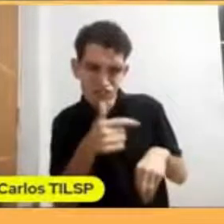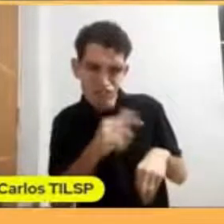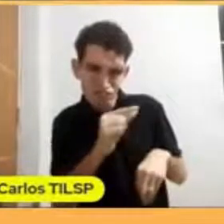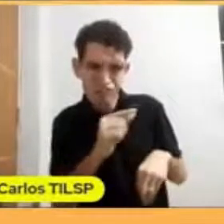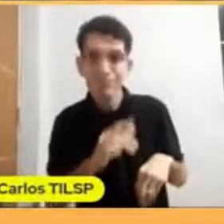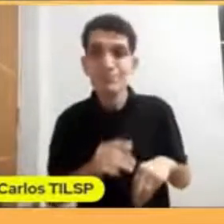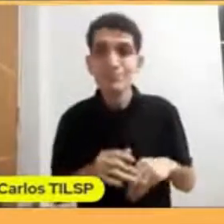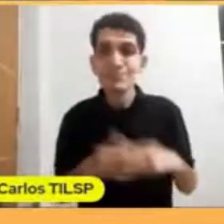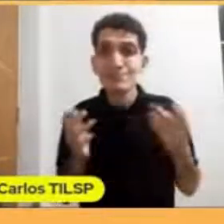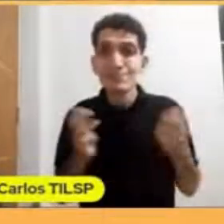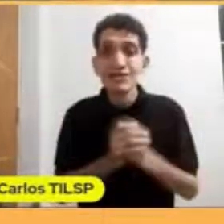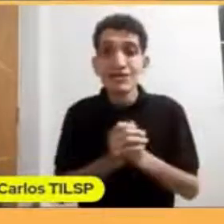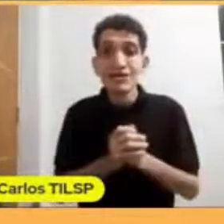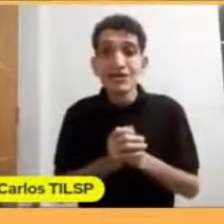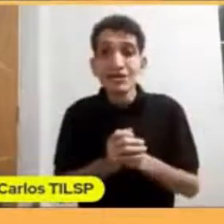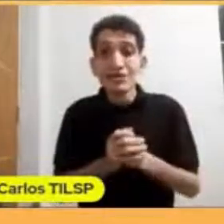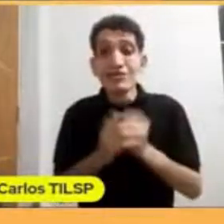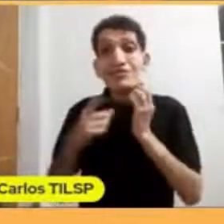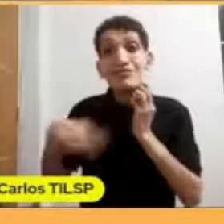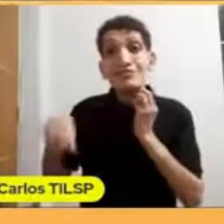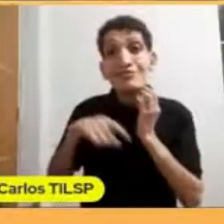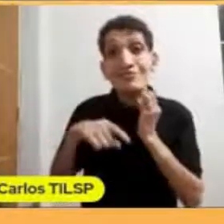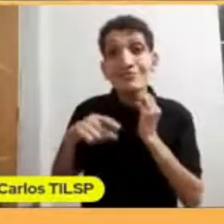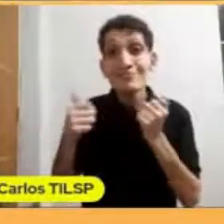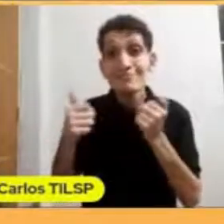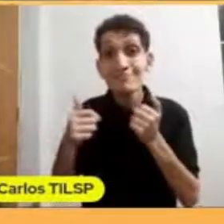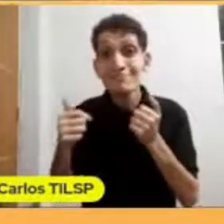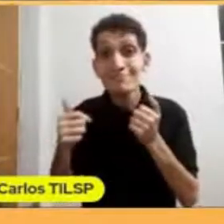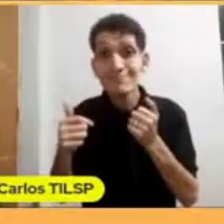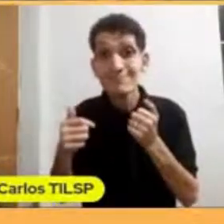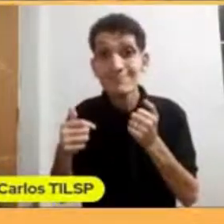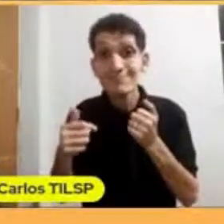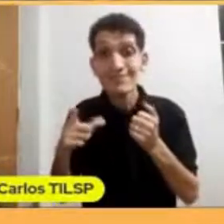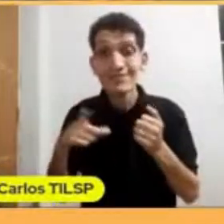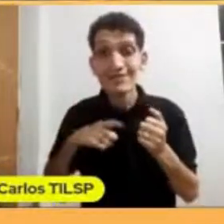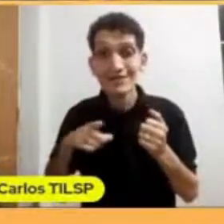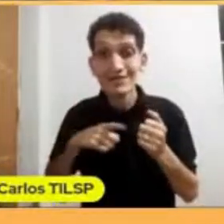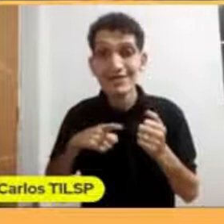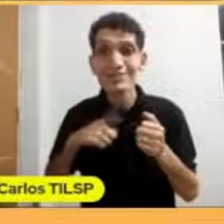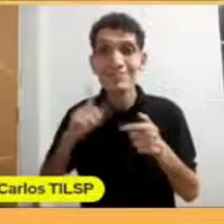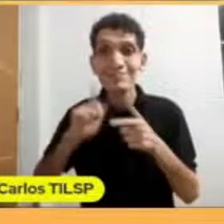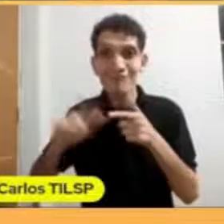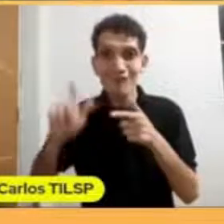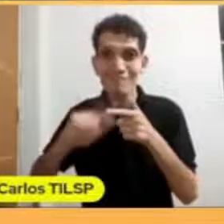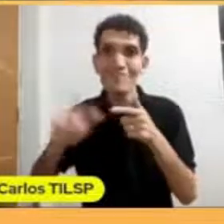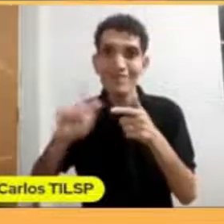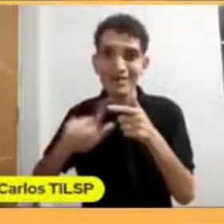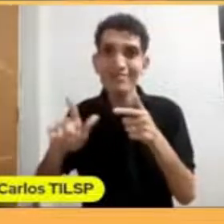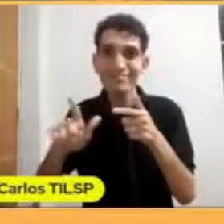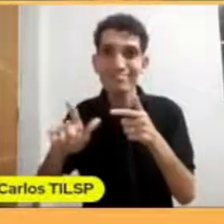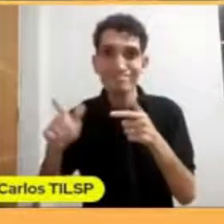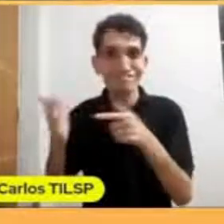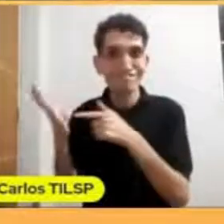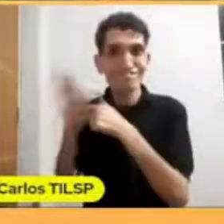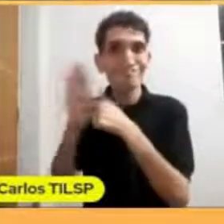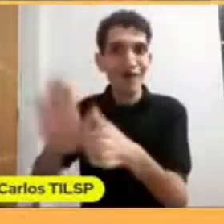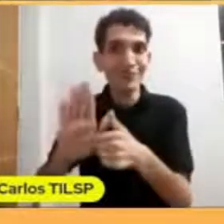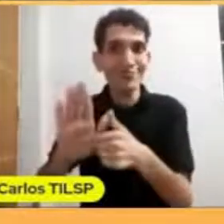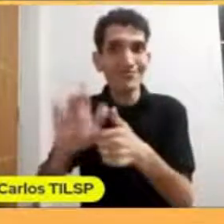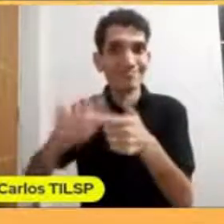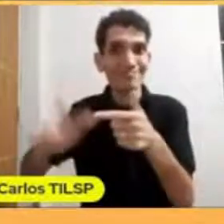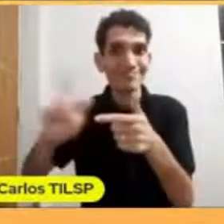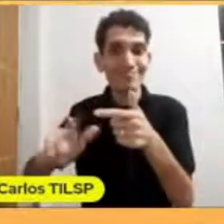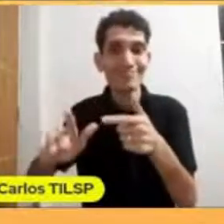assim, como a gente trouxe aí uma questão de um problema, né? A gente trouxe um problema, né, gente? Porque é um problema não